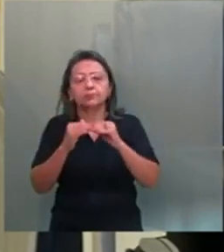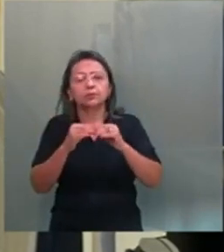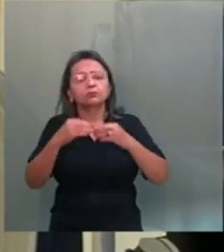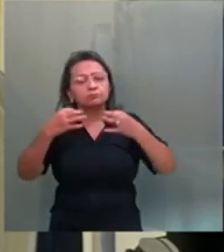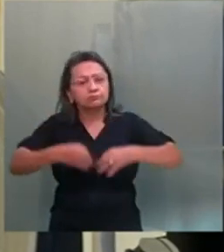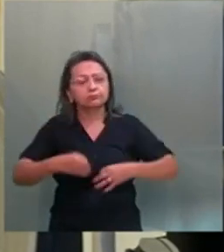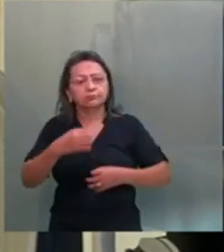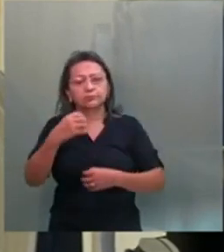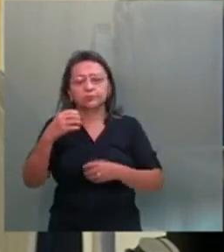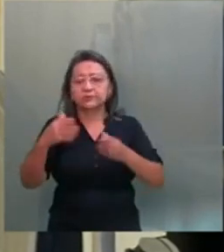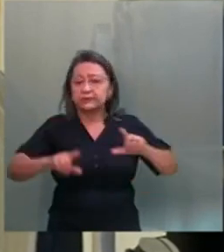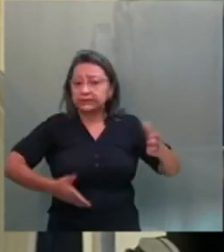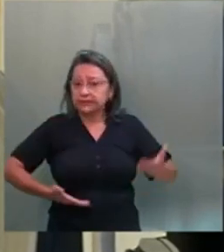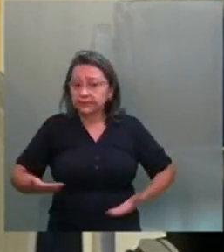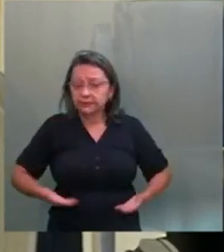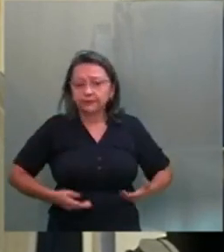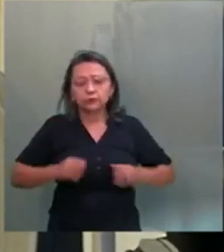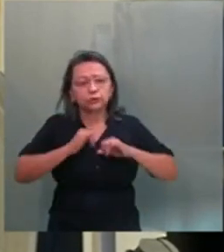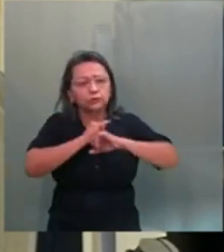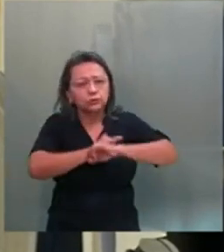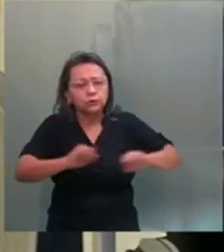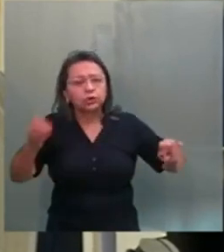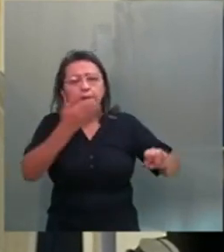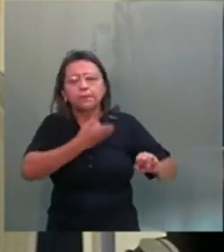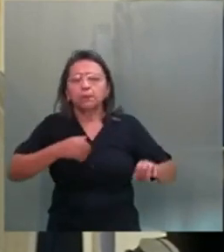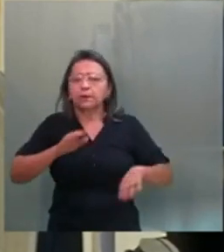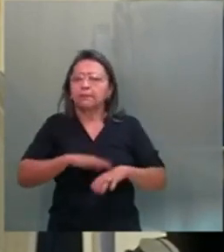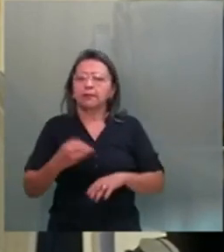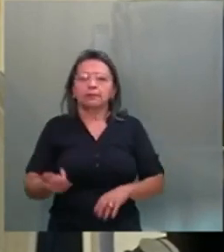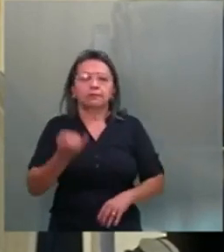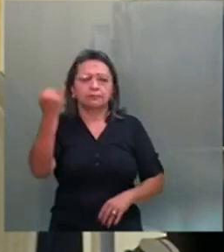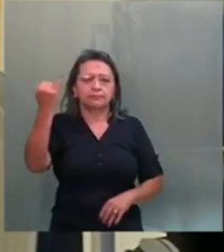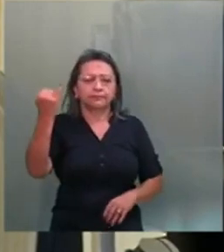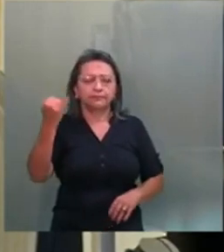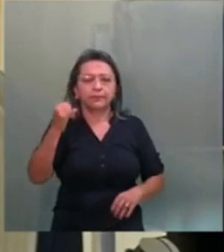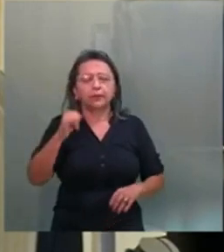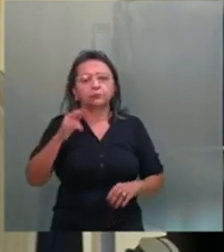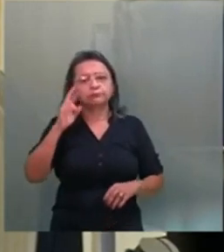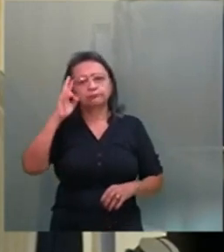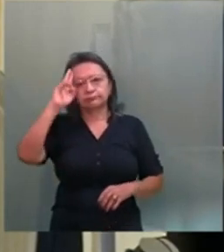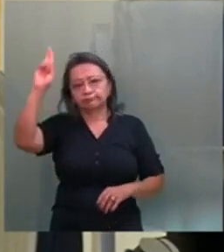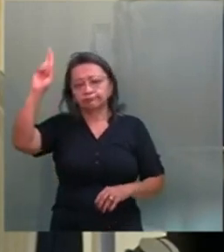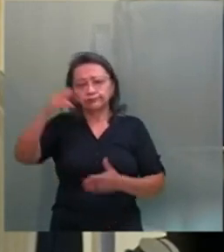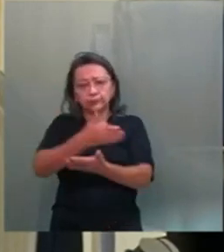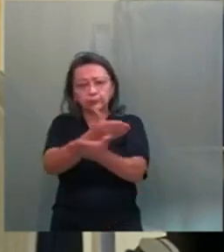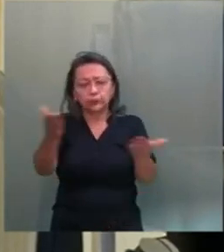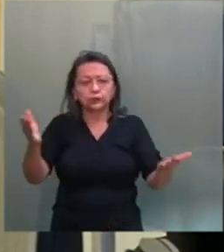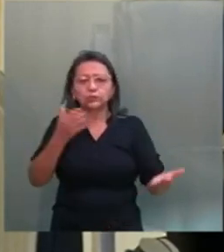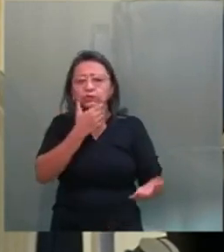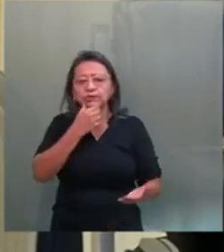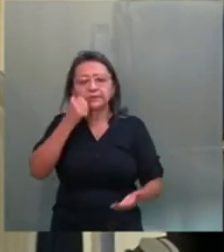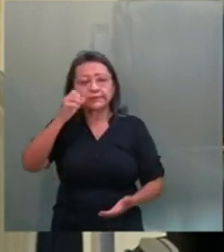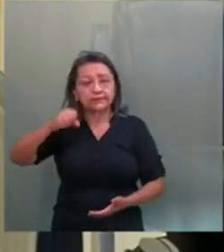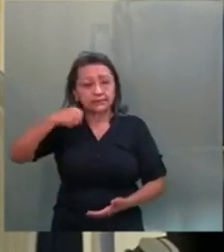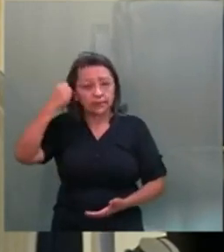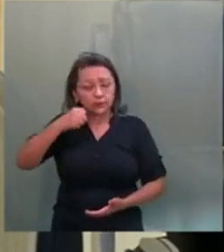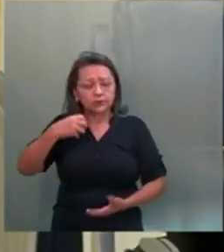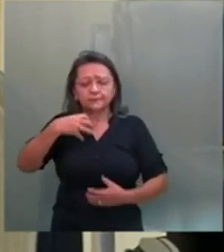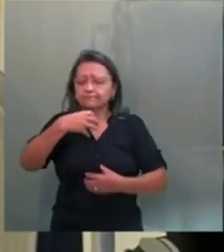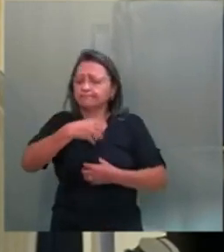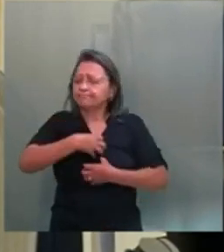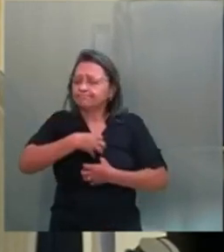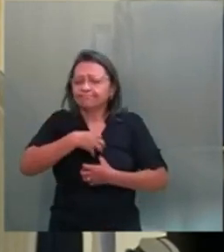serviço de notícias públicas da maior relevância. Senhores senadores, senhoras senadoras,